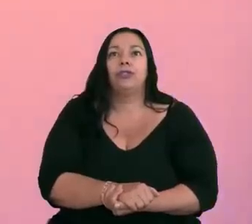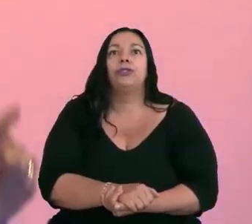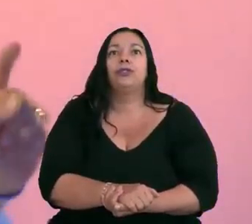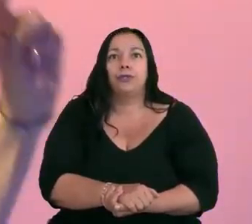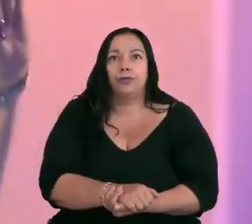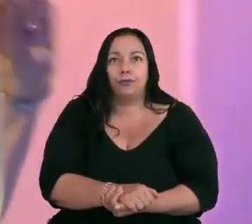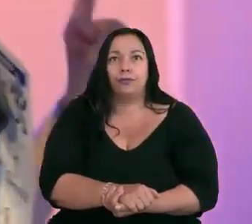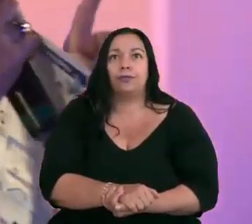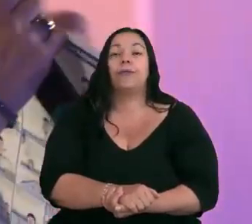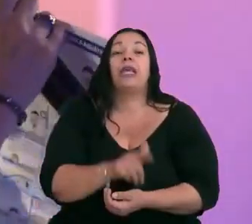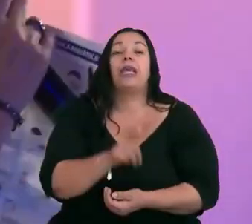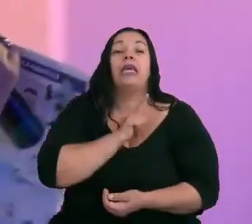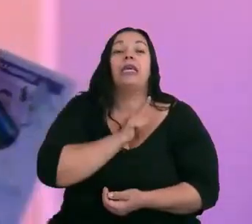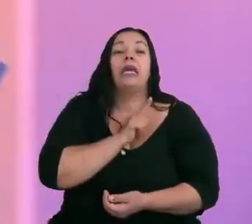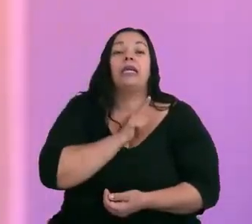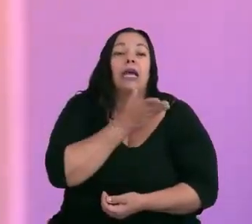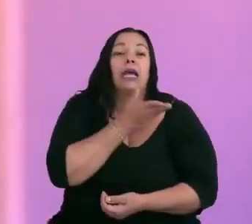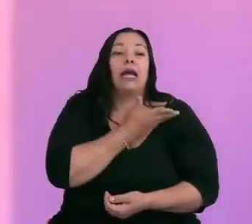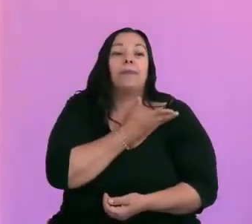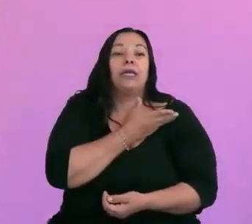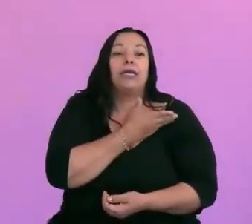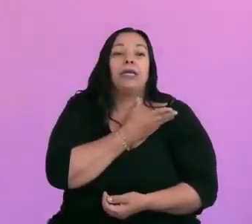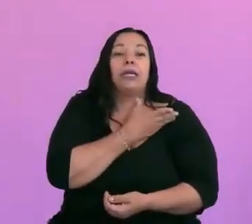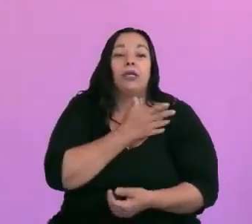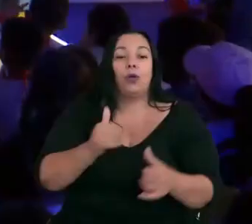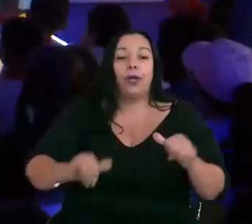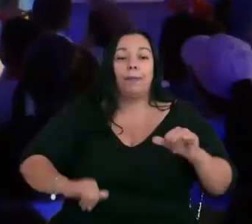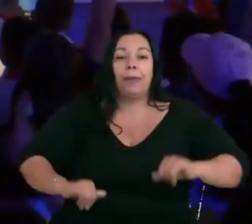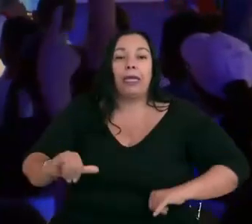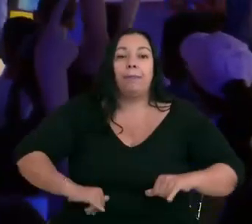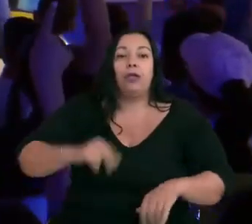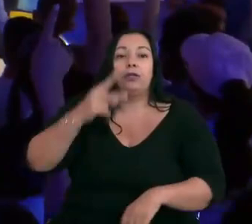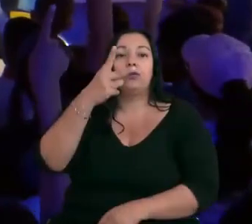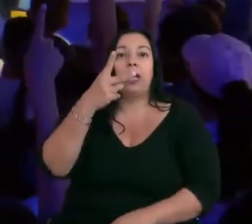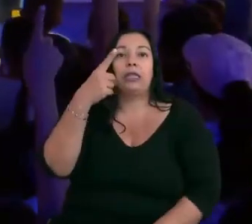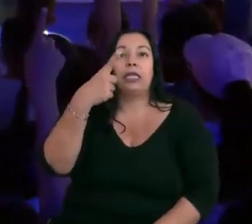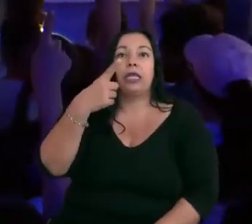tenho. Quem tem amiguinho e priminho de um aninho ou dois?